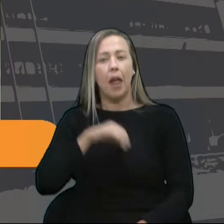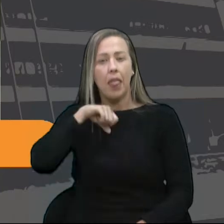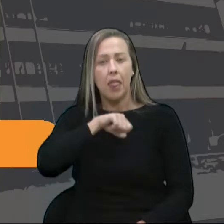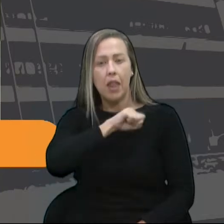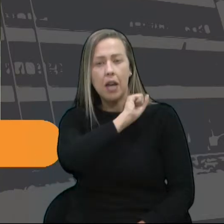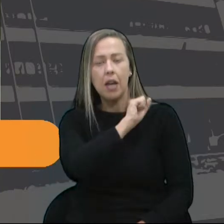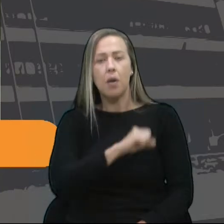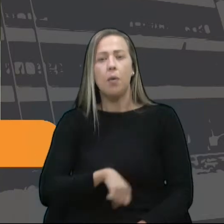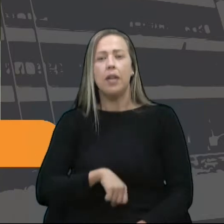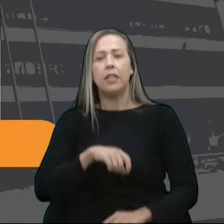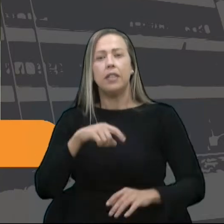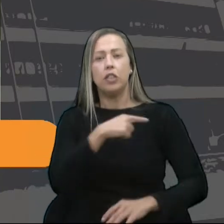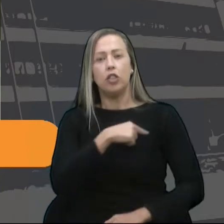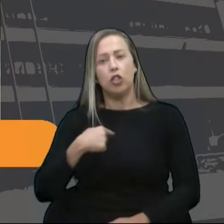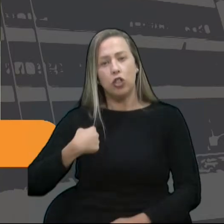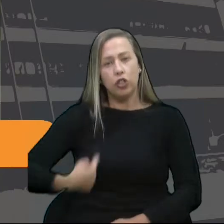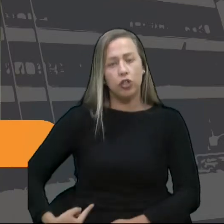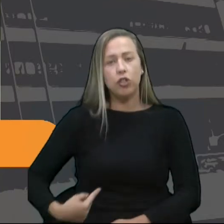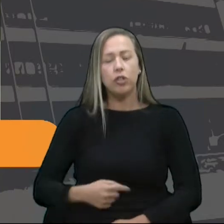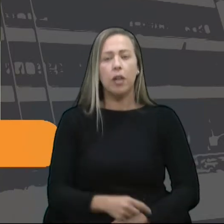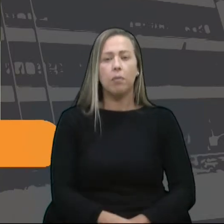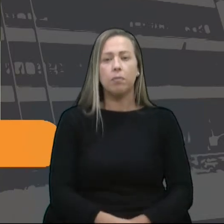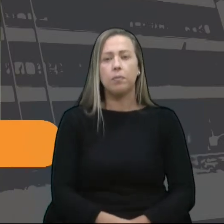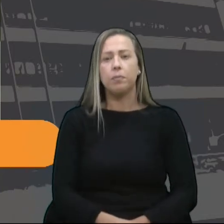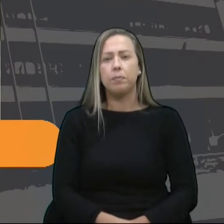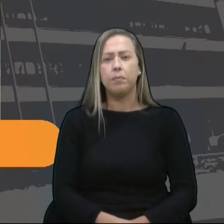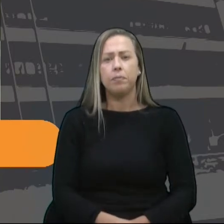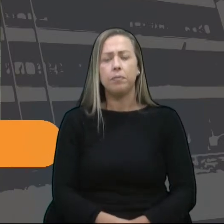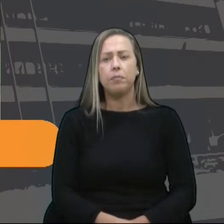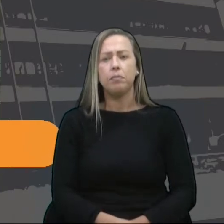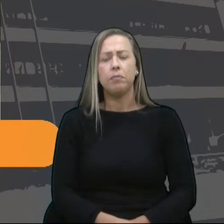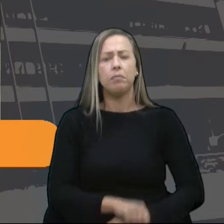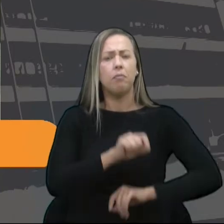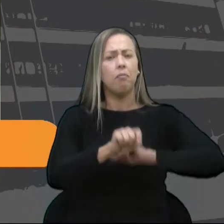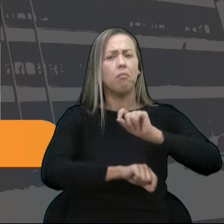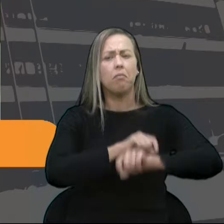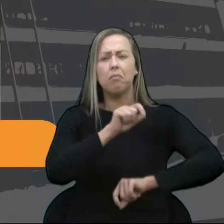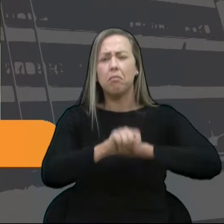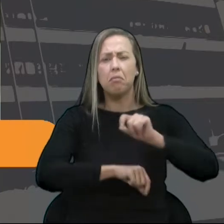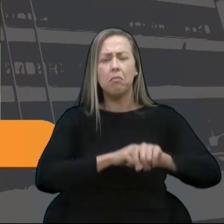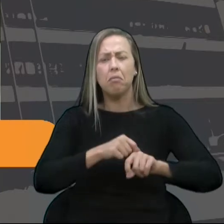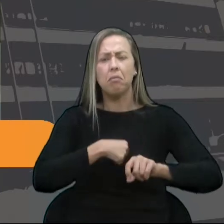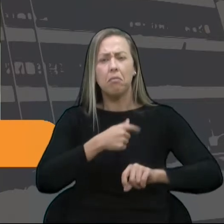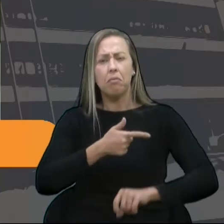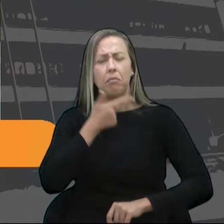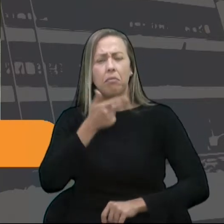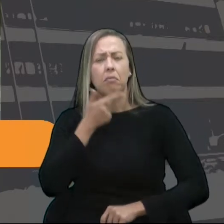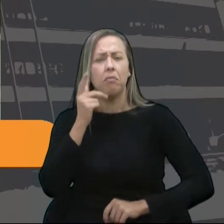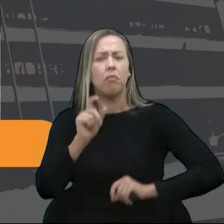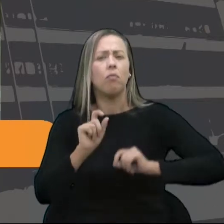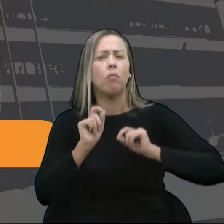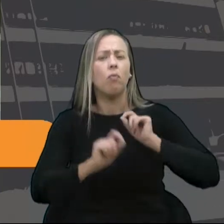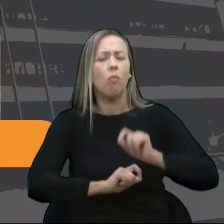na China. E o que eu diria inicialmente é